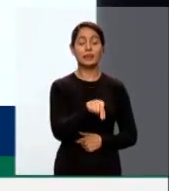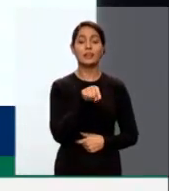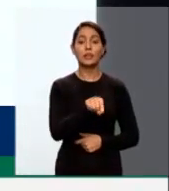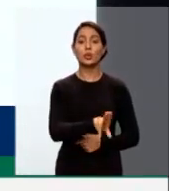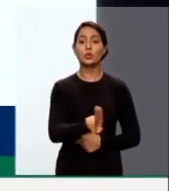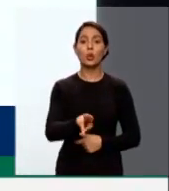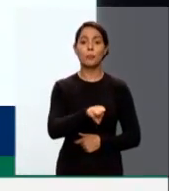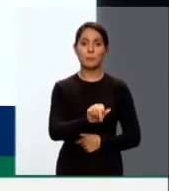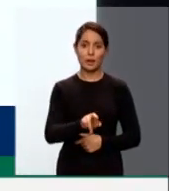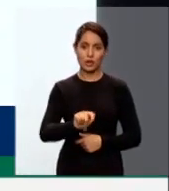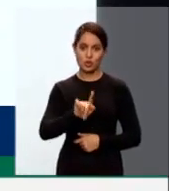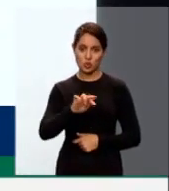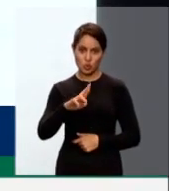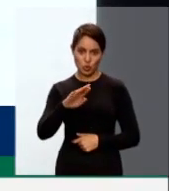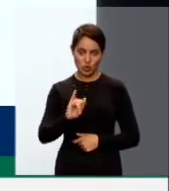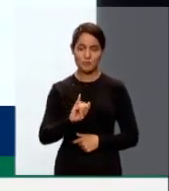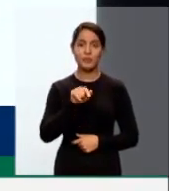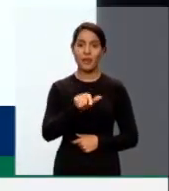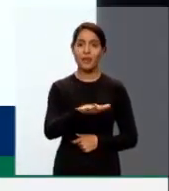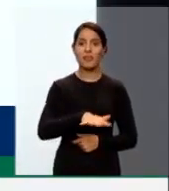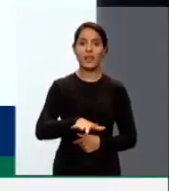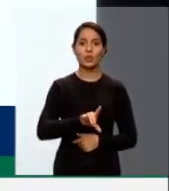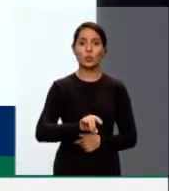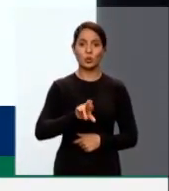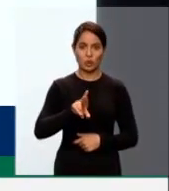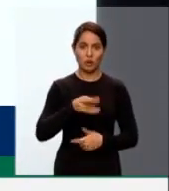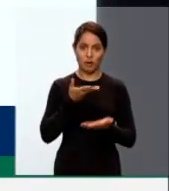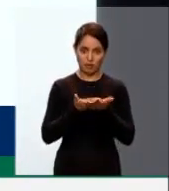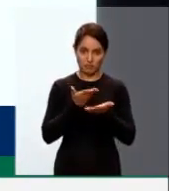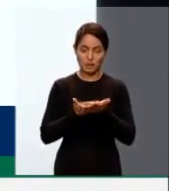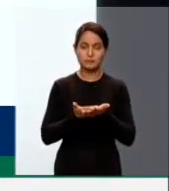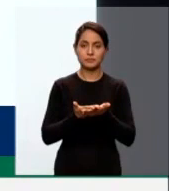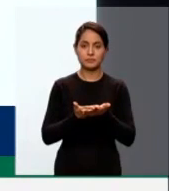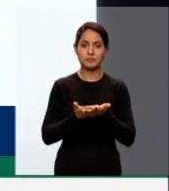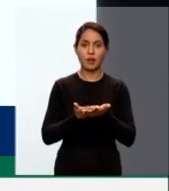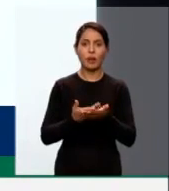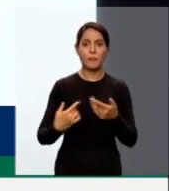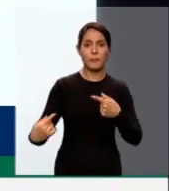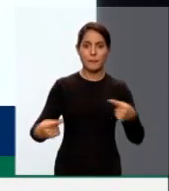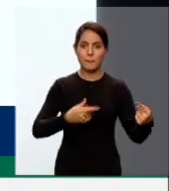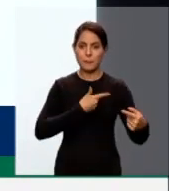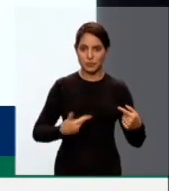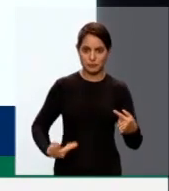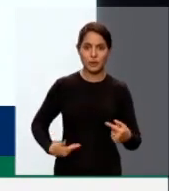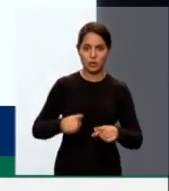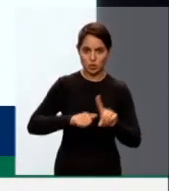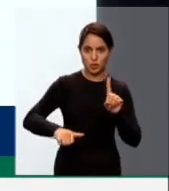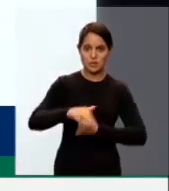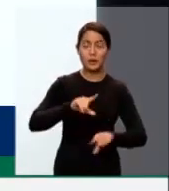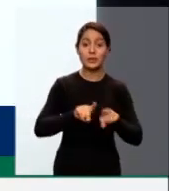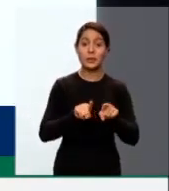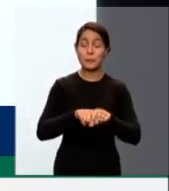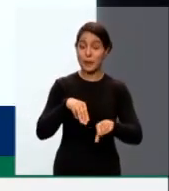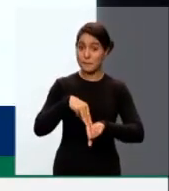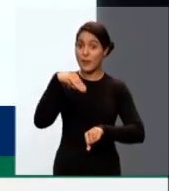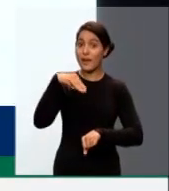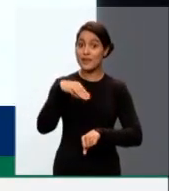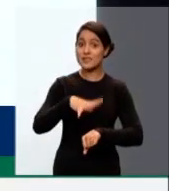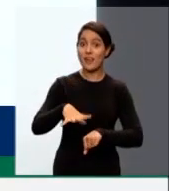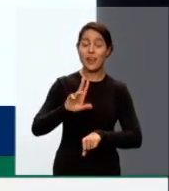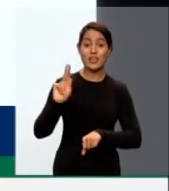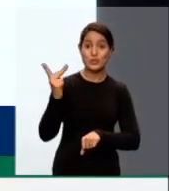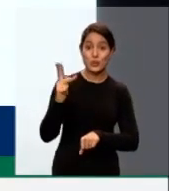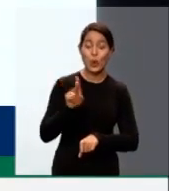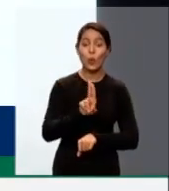Marjorie Chaves, que é doutoranda em Política Social e mestra em História pela Universidade de Brasília,